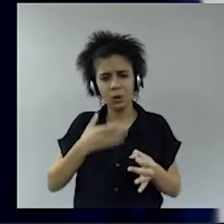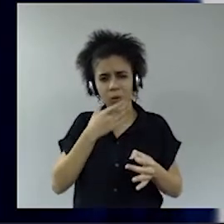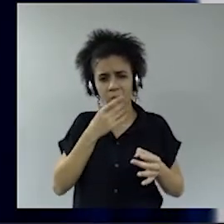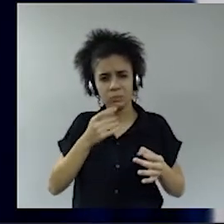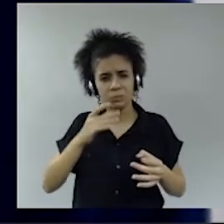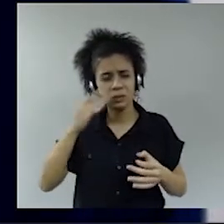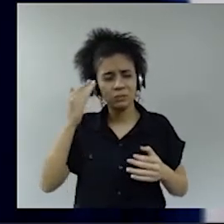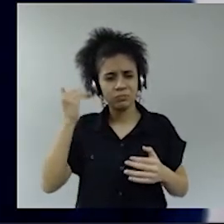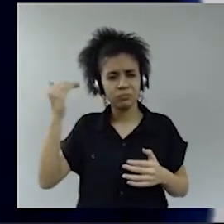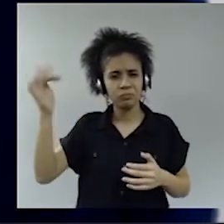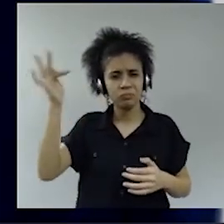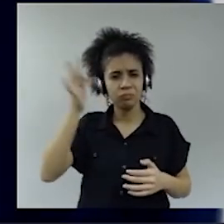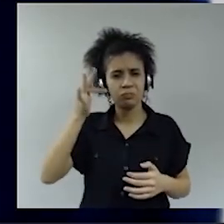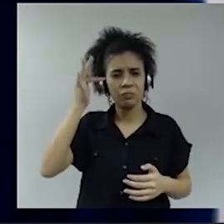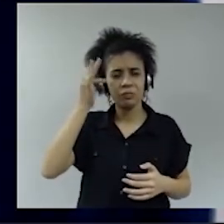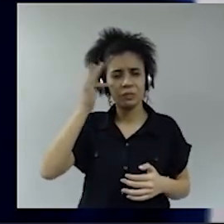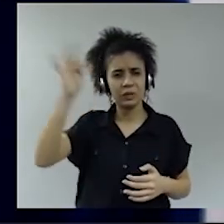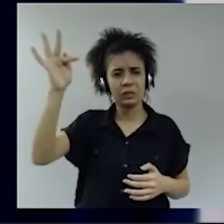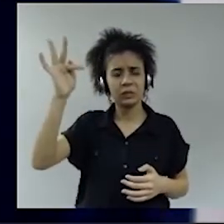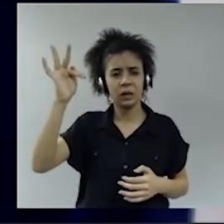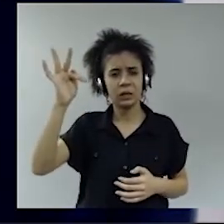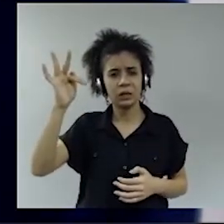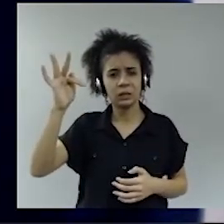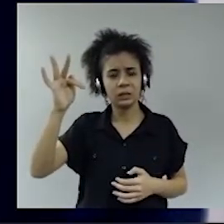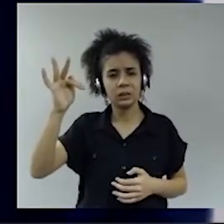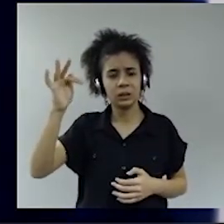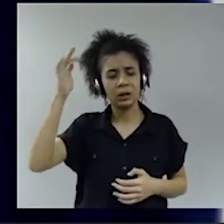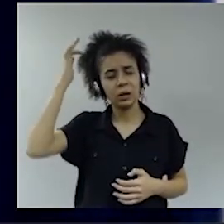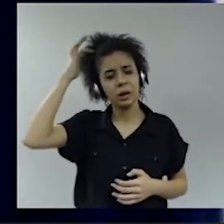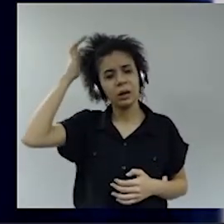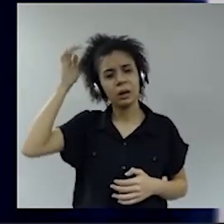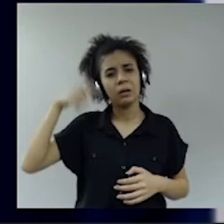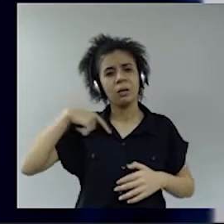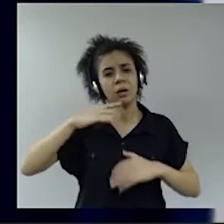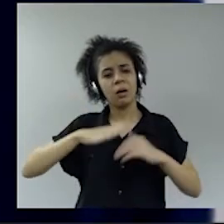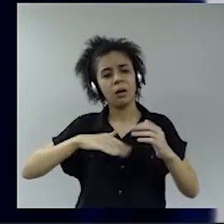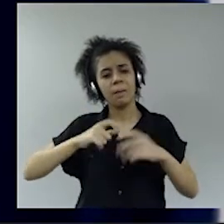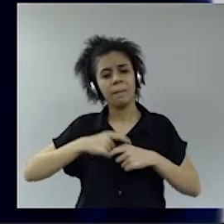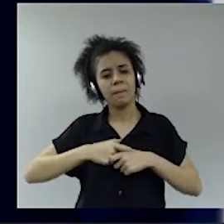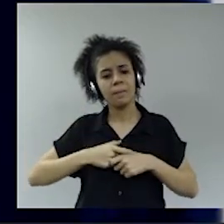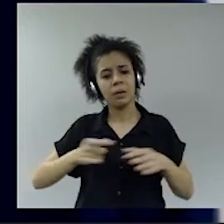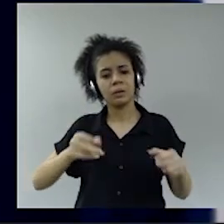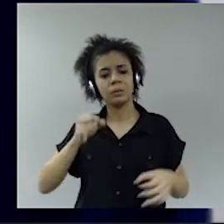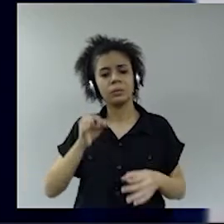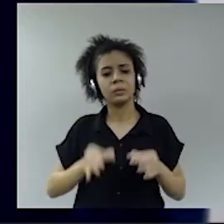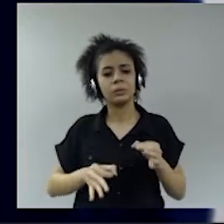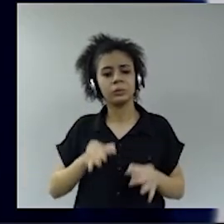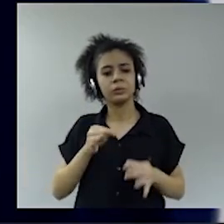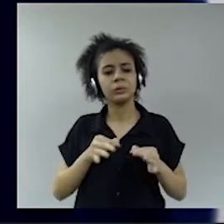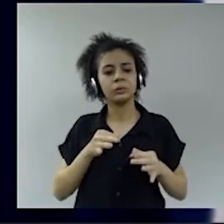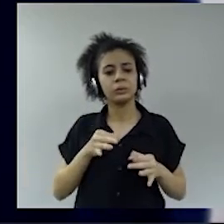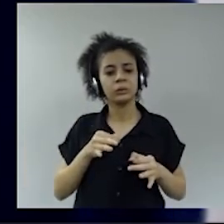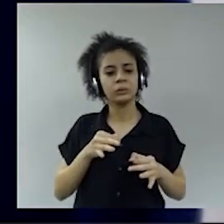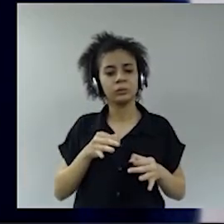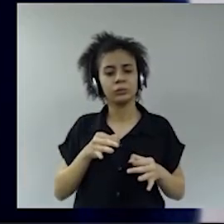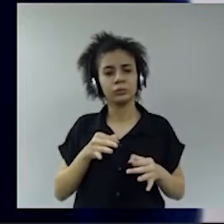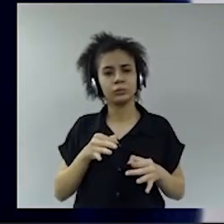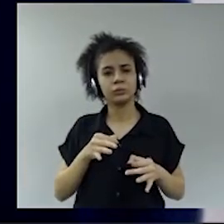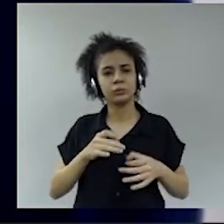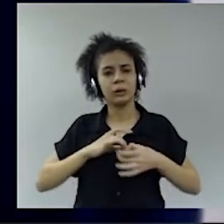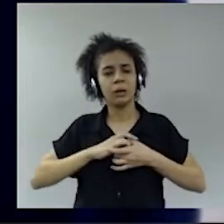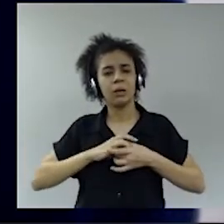jurista francês Casamayor, na sua obra La Justice, l'Homme et